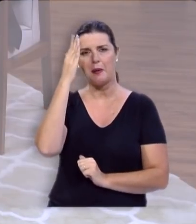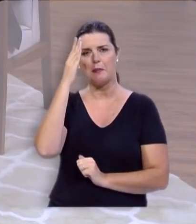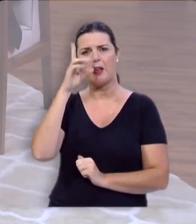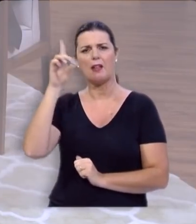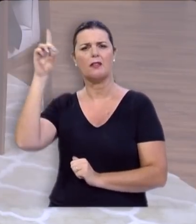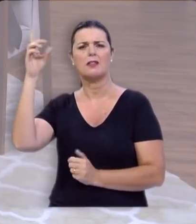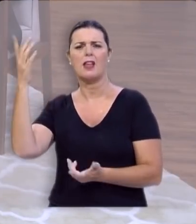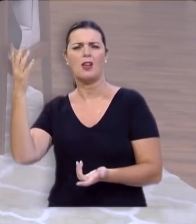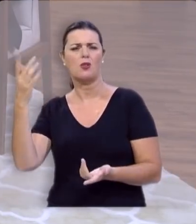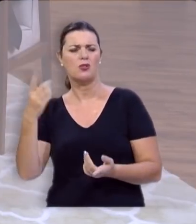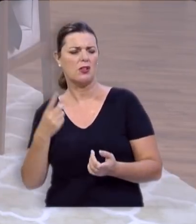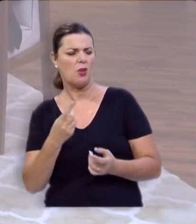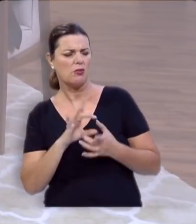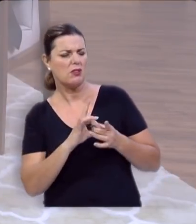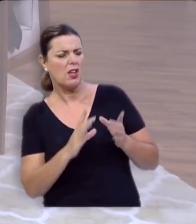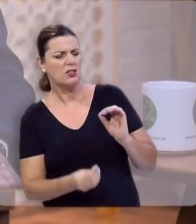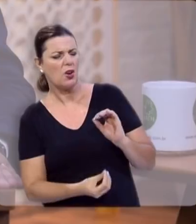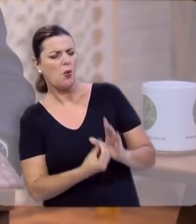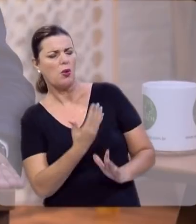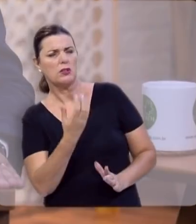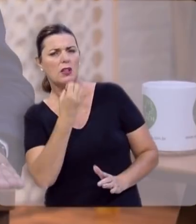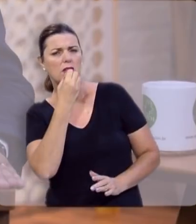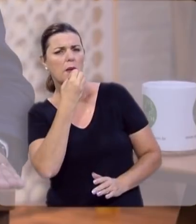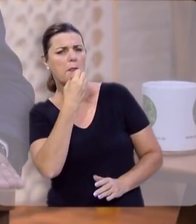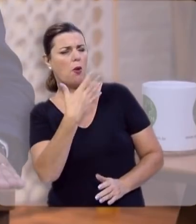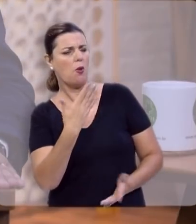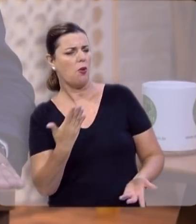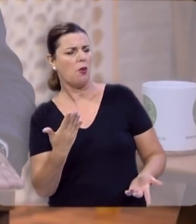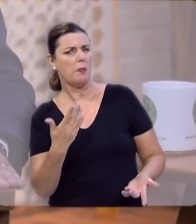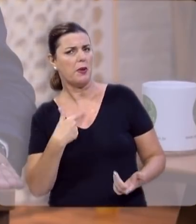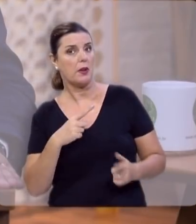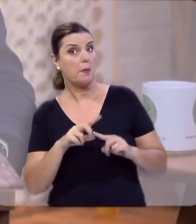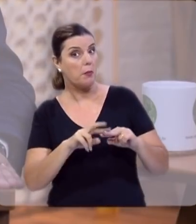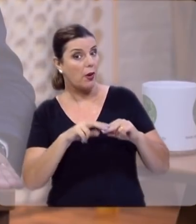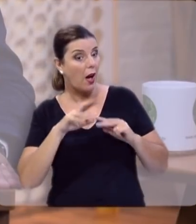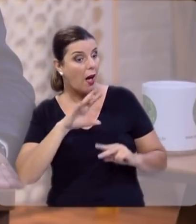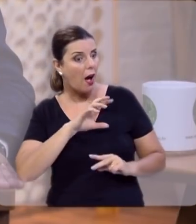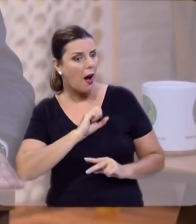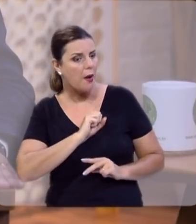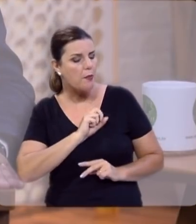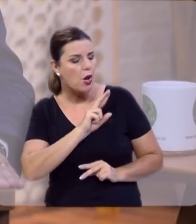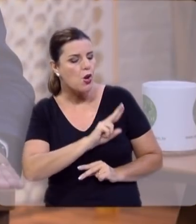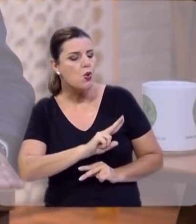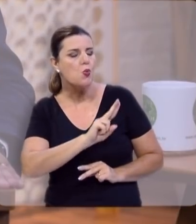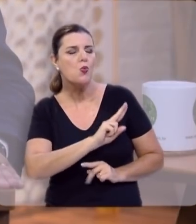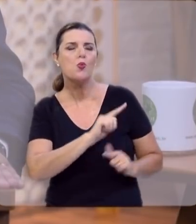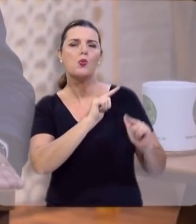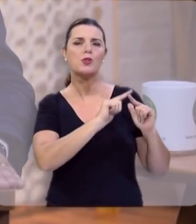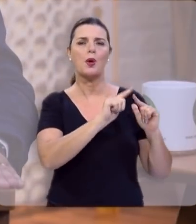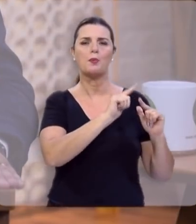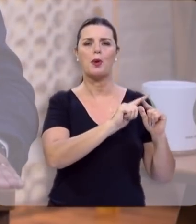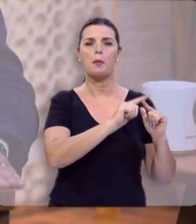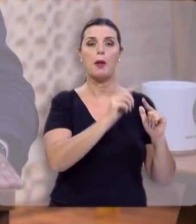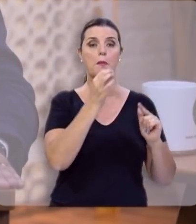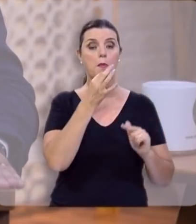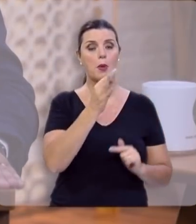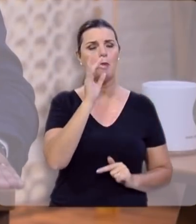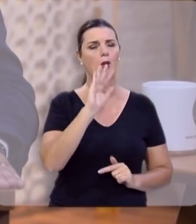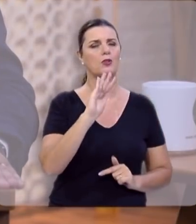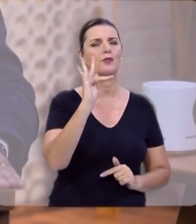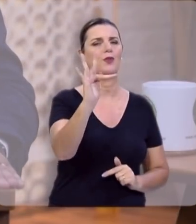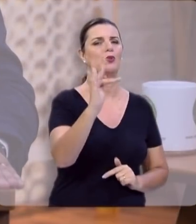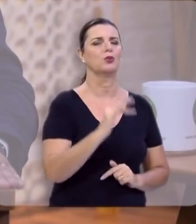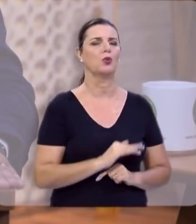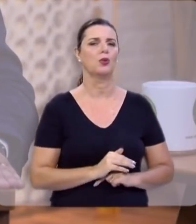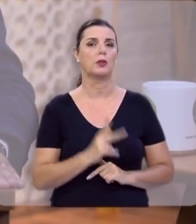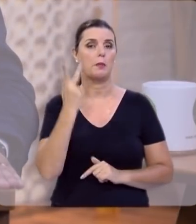não aflige de bom grado aos filhos dos homens. Mas, por amor a nós, Ele muitas vezes usa a aflição para um propósito